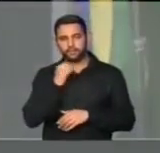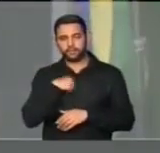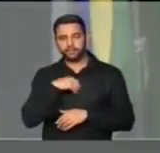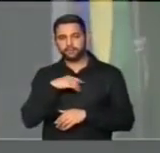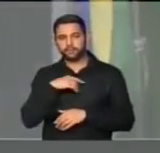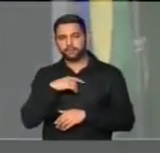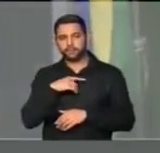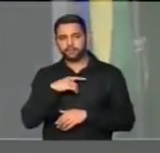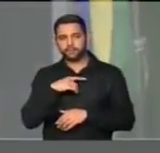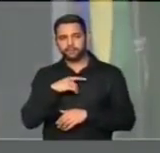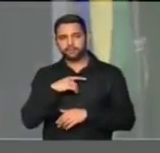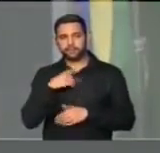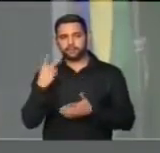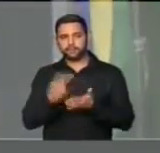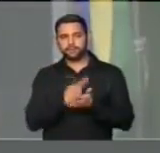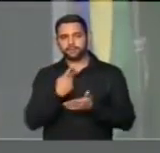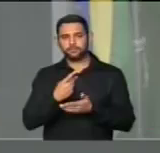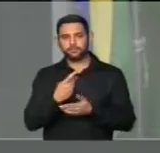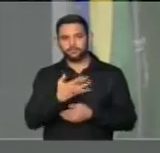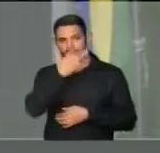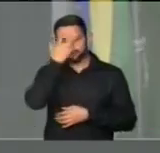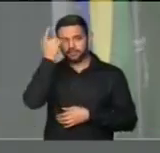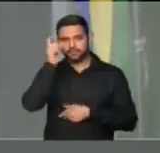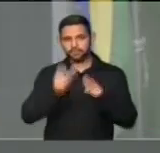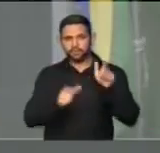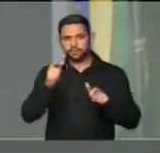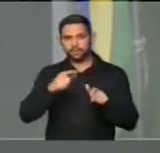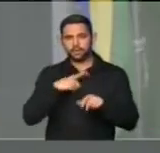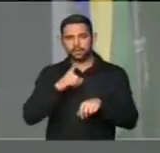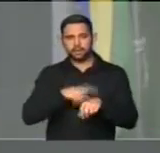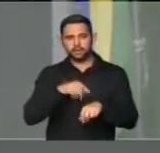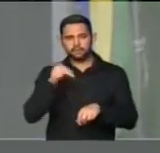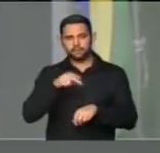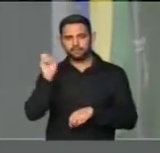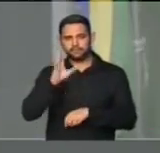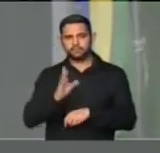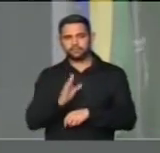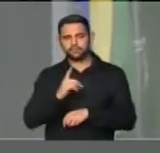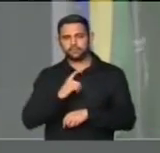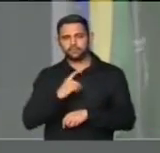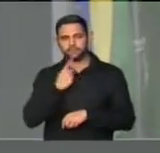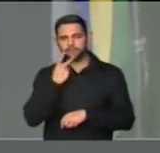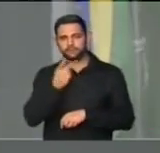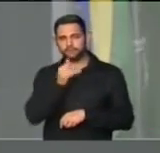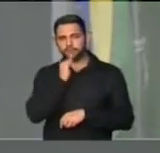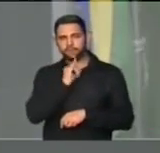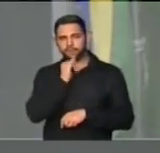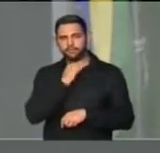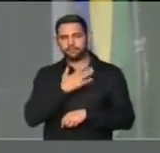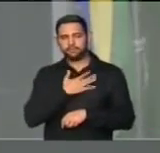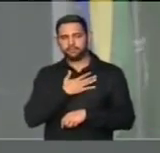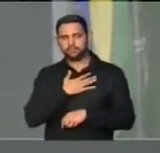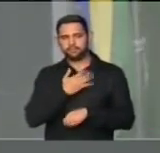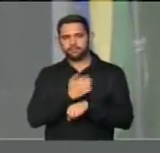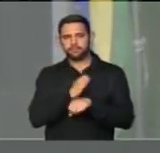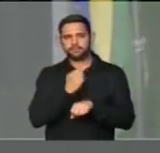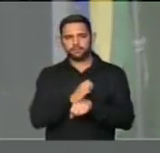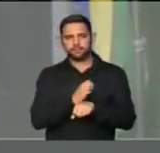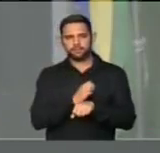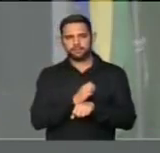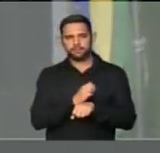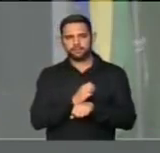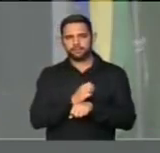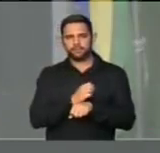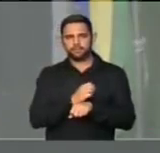país, essa prática que tem feito vítimas a cada minuto no Brasil. E cito como exemplo, em meu estado,